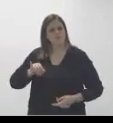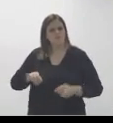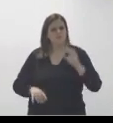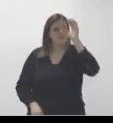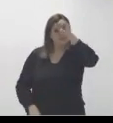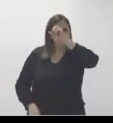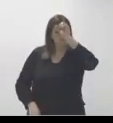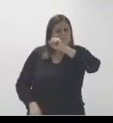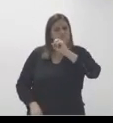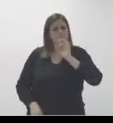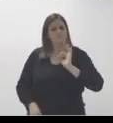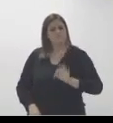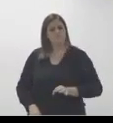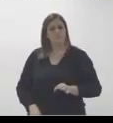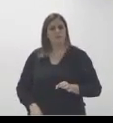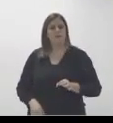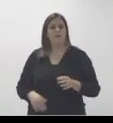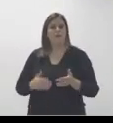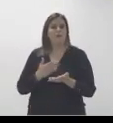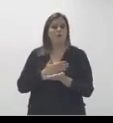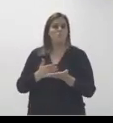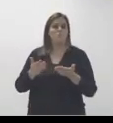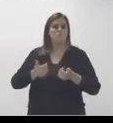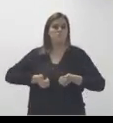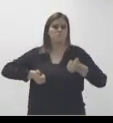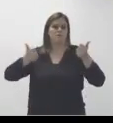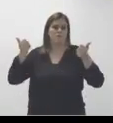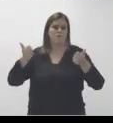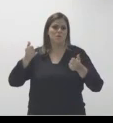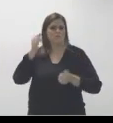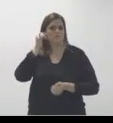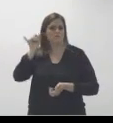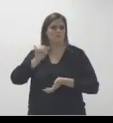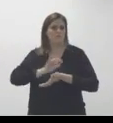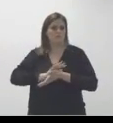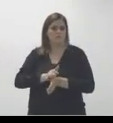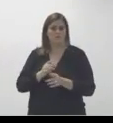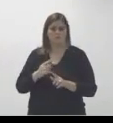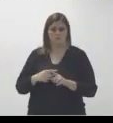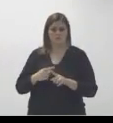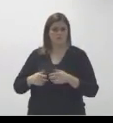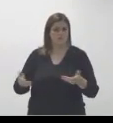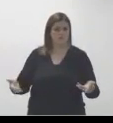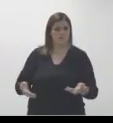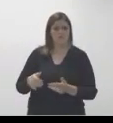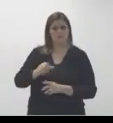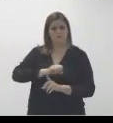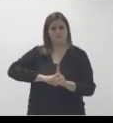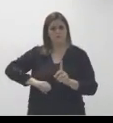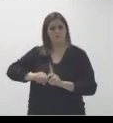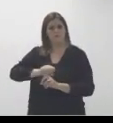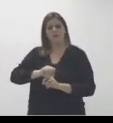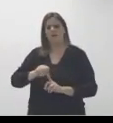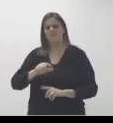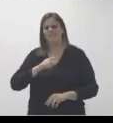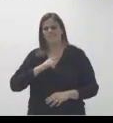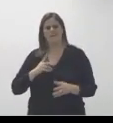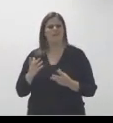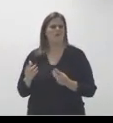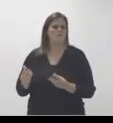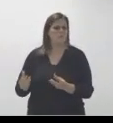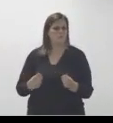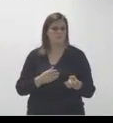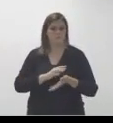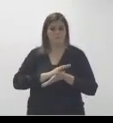uma sociedade como a nossa totalmente desigual é que ainda é carregada com diversos preconceitos que